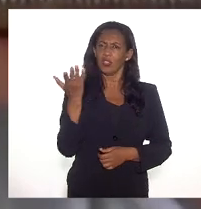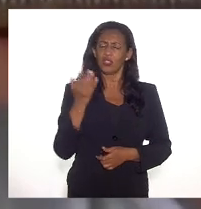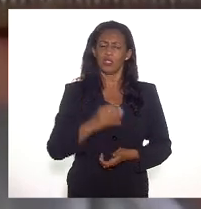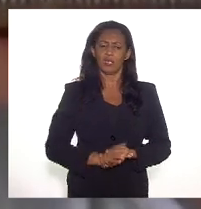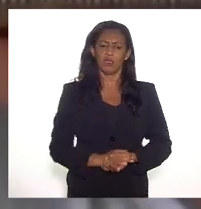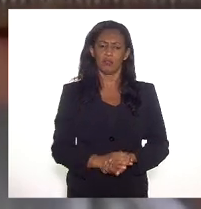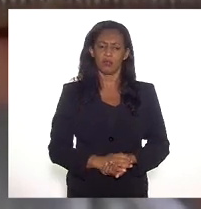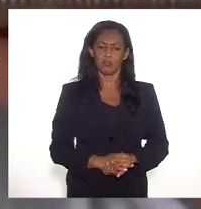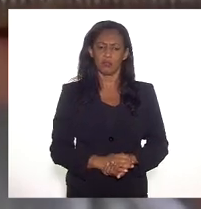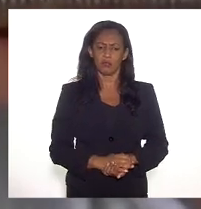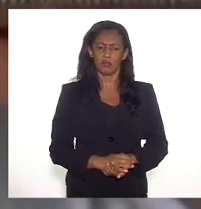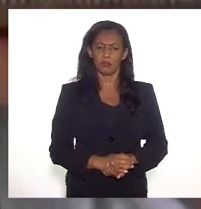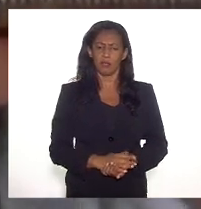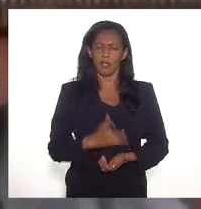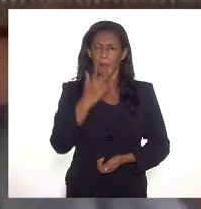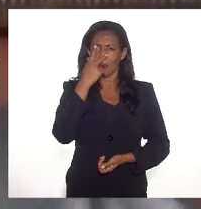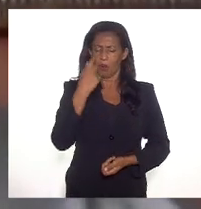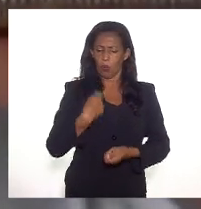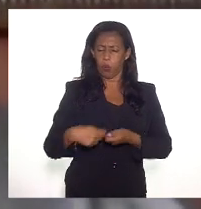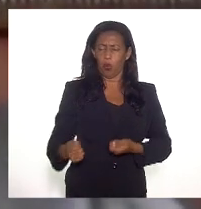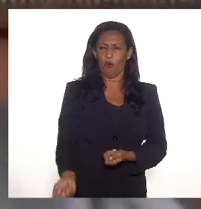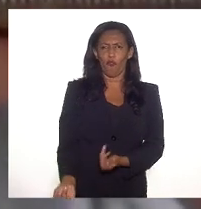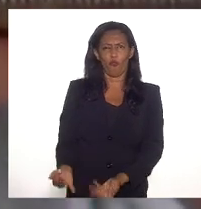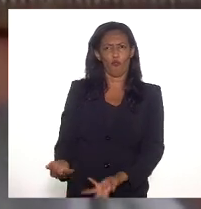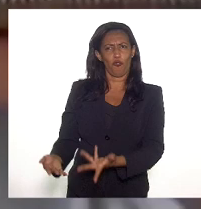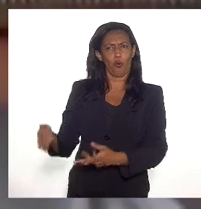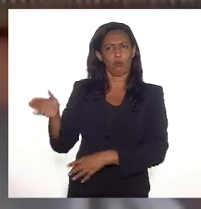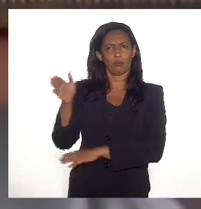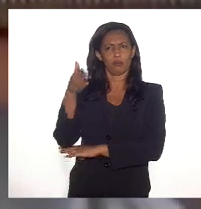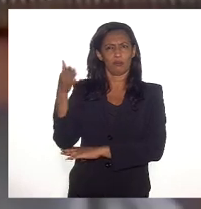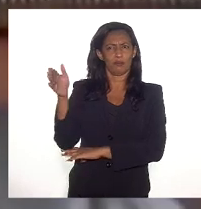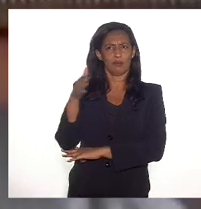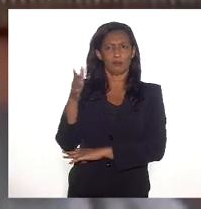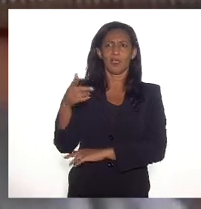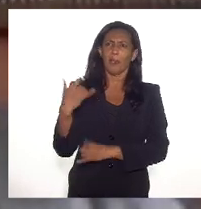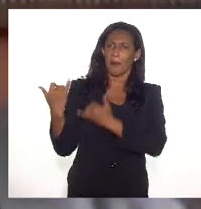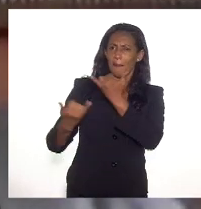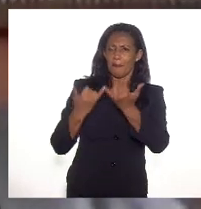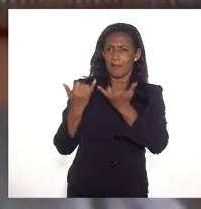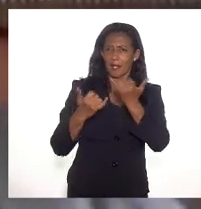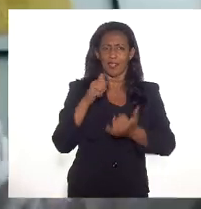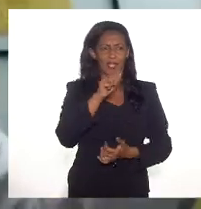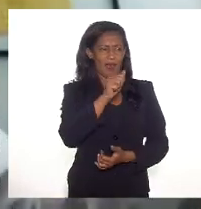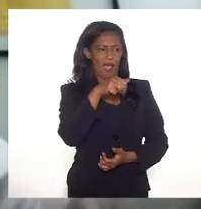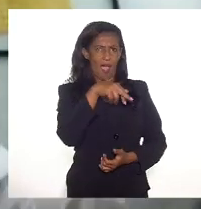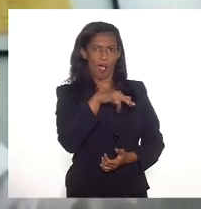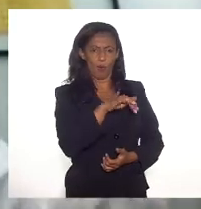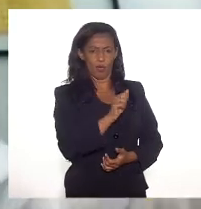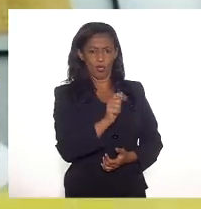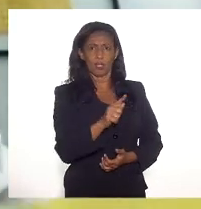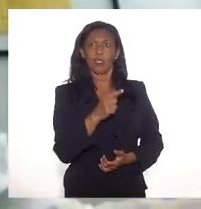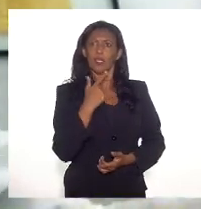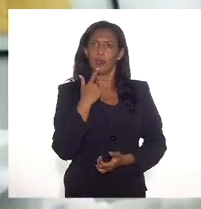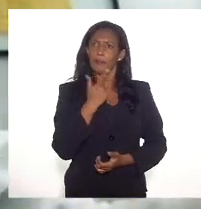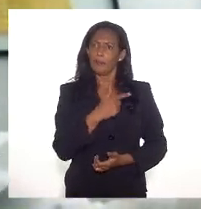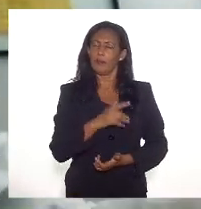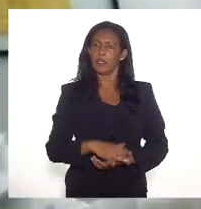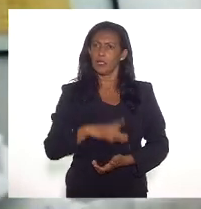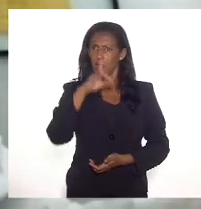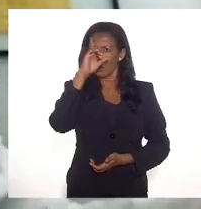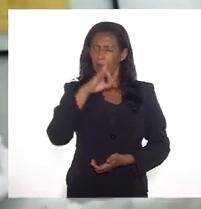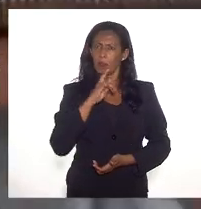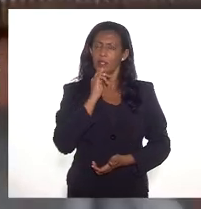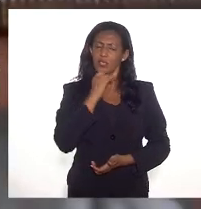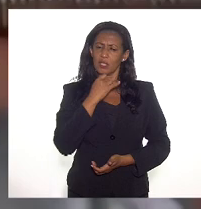Isso é brincadeiras e zoações à parte aí do Amorim, mas não, sem dúvida. É uma imagem